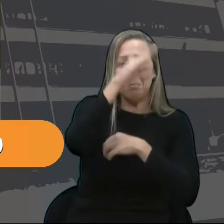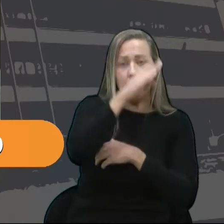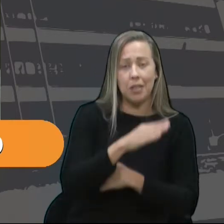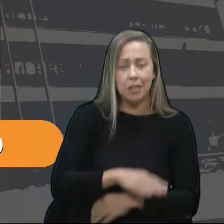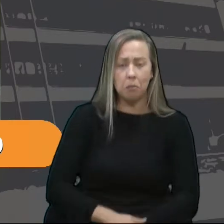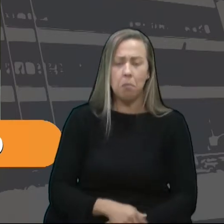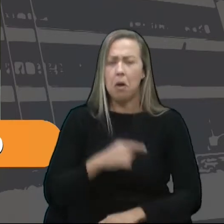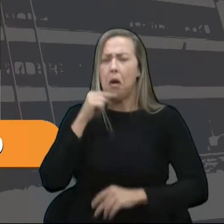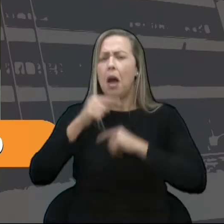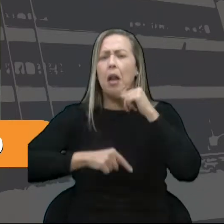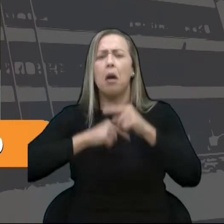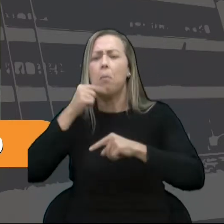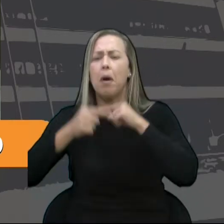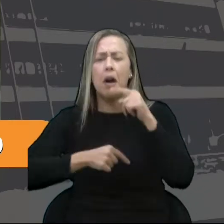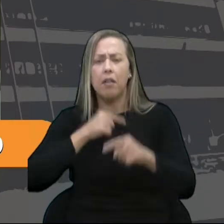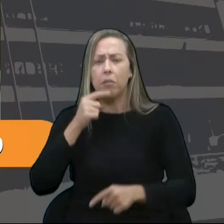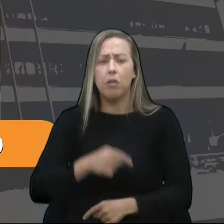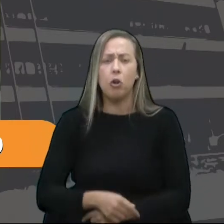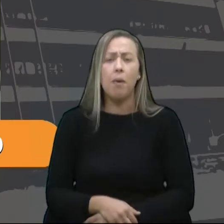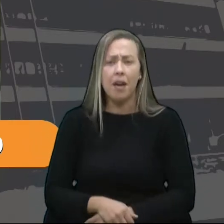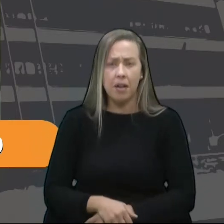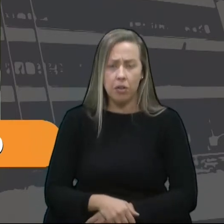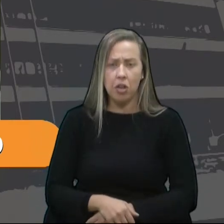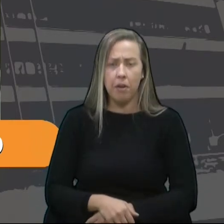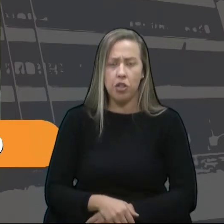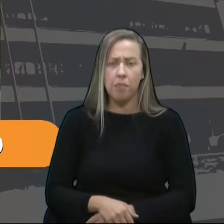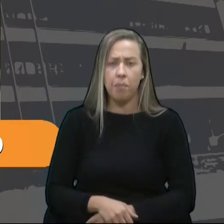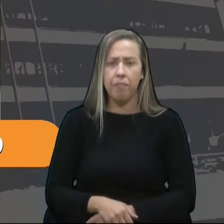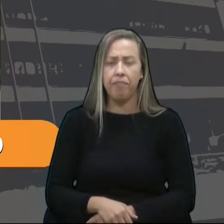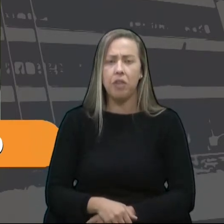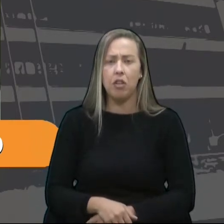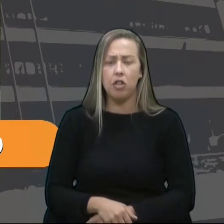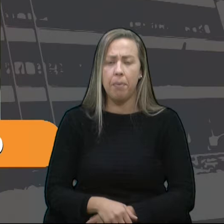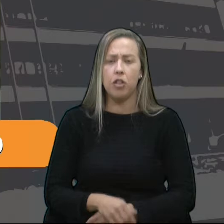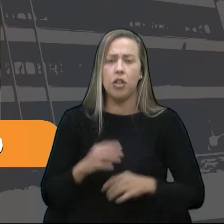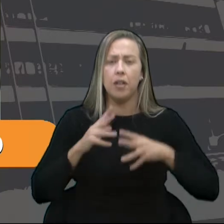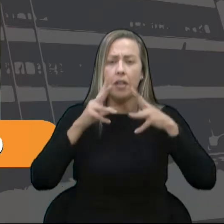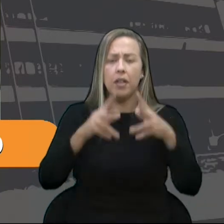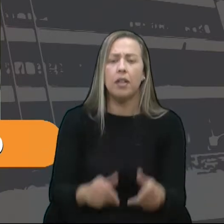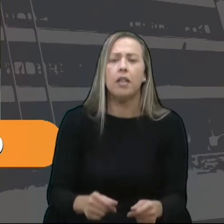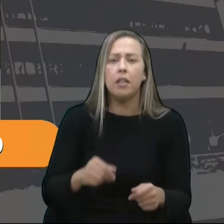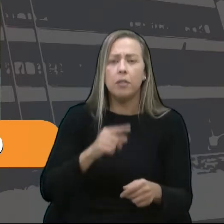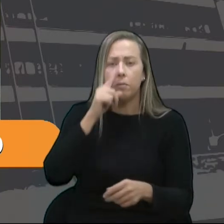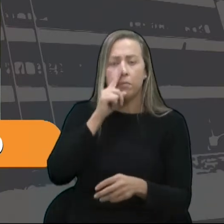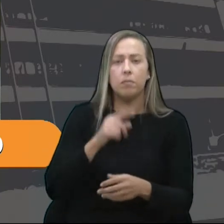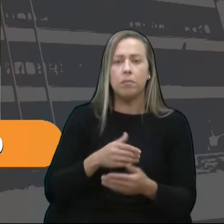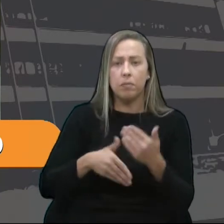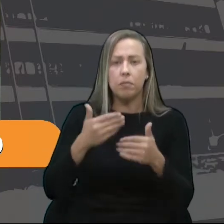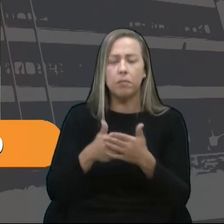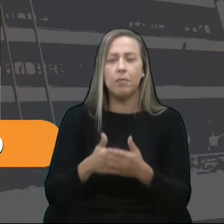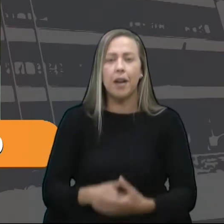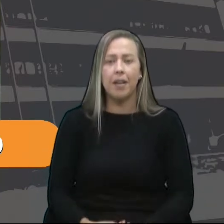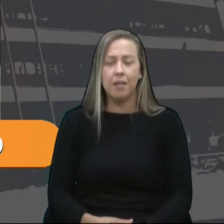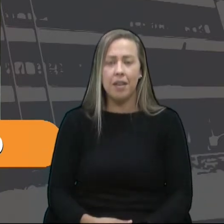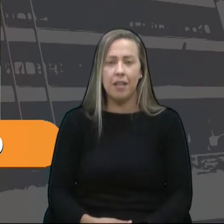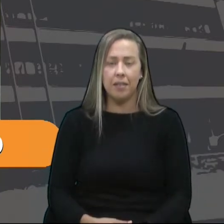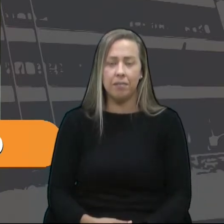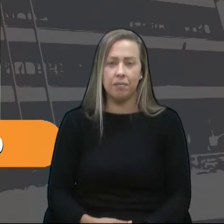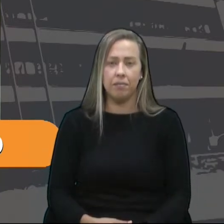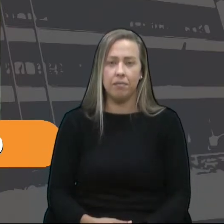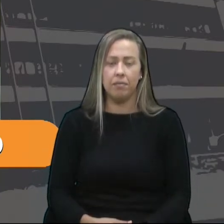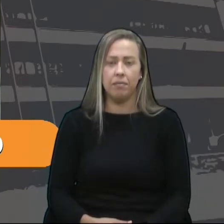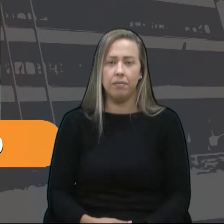por conta de muitas vezes até chegar num ponto de ativismo, né? E